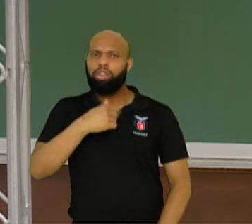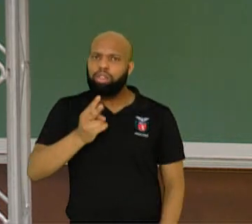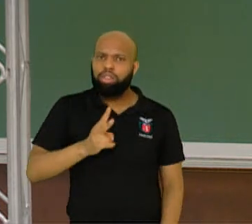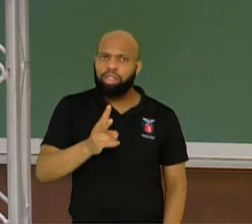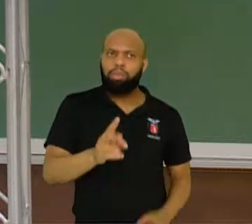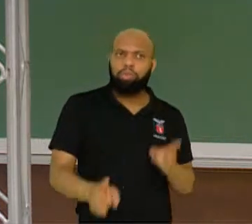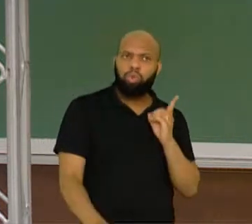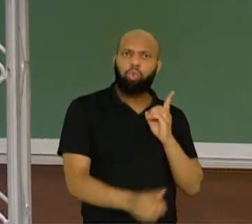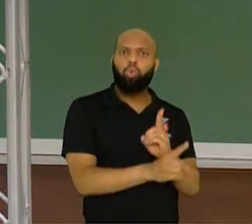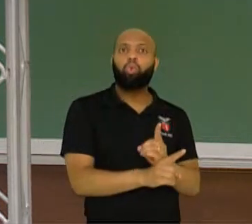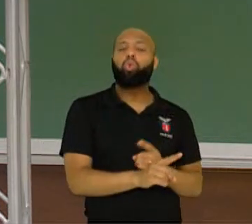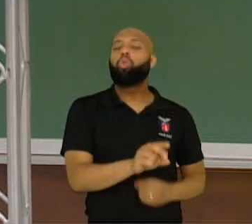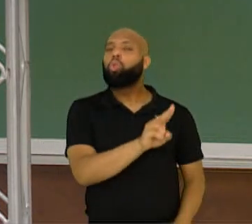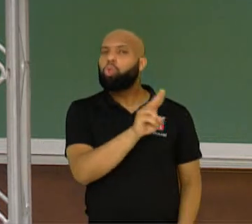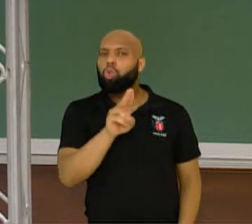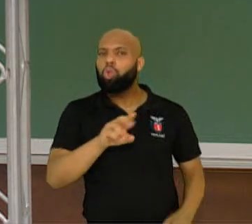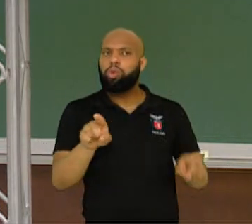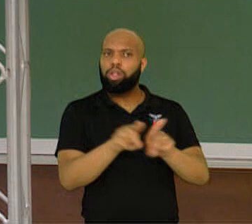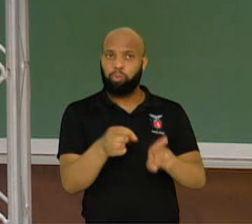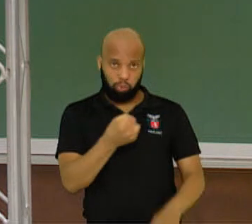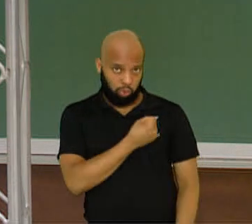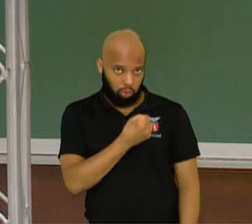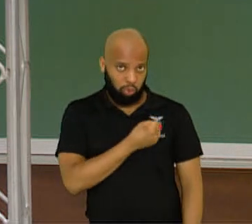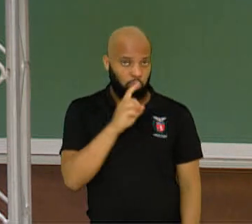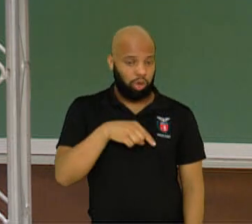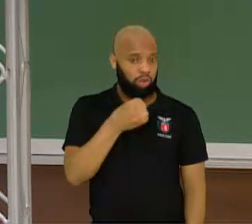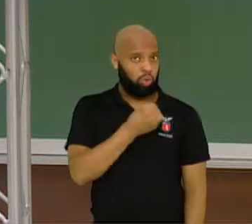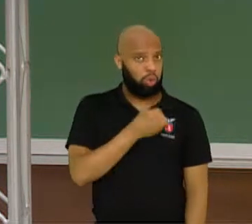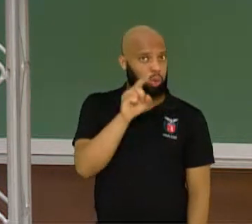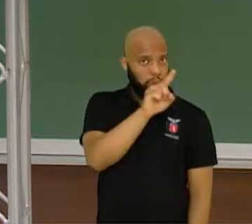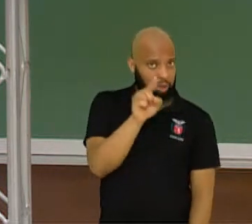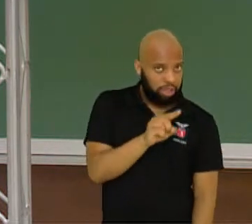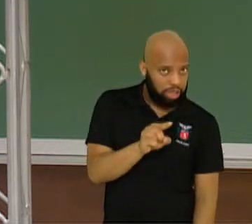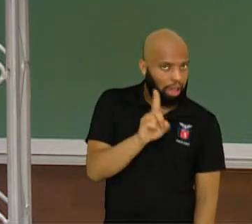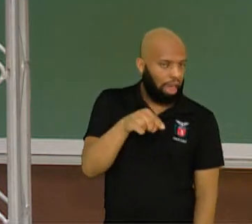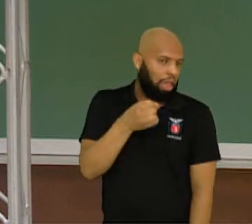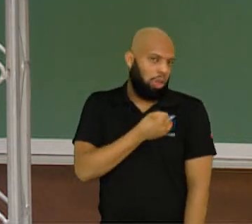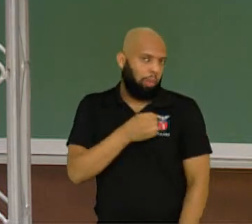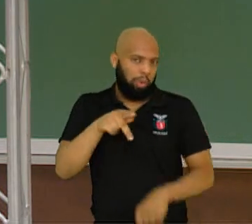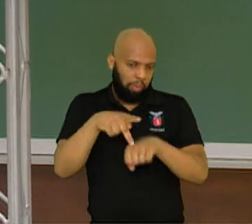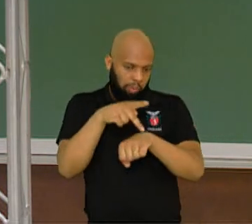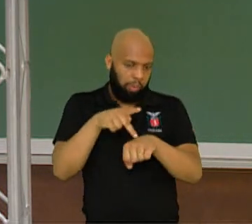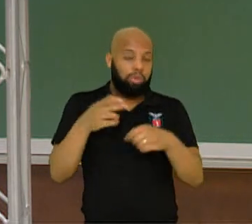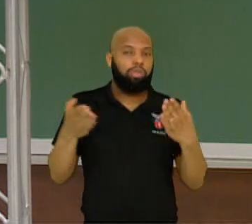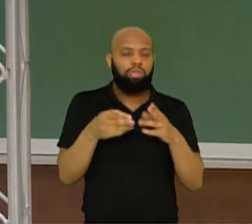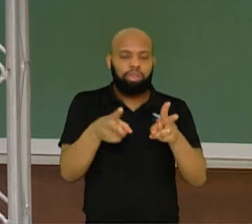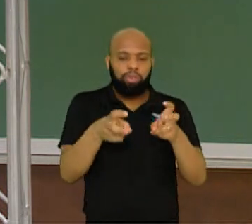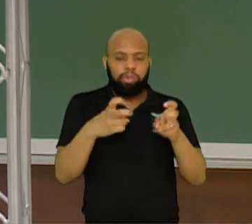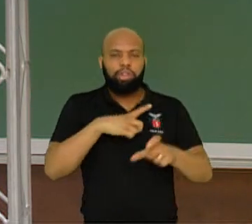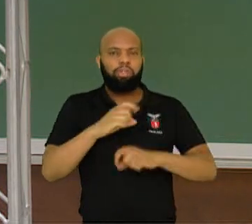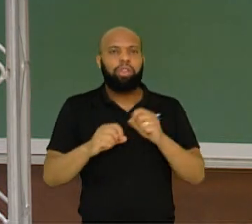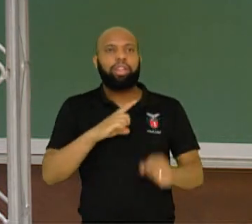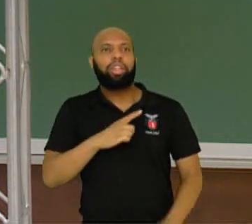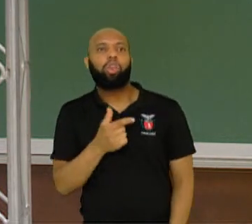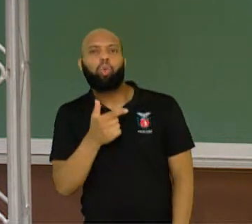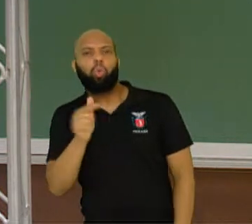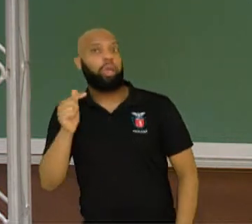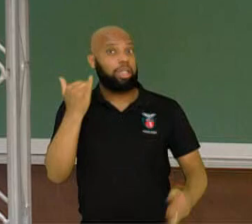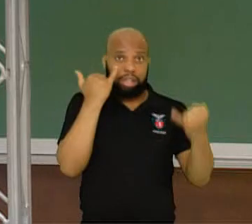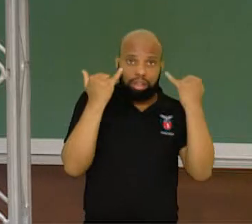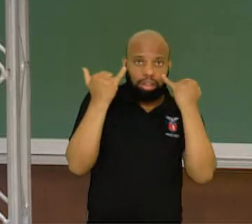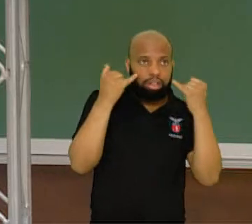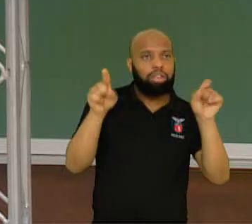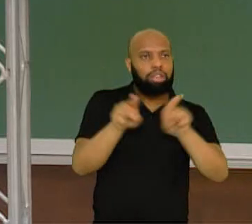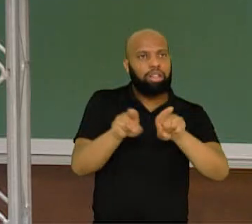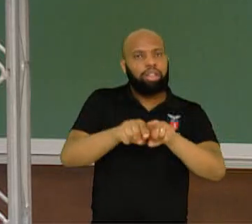do elemento e um númerozinho, que é o número atômico ou o número de prótons? Agora a gente vai reconhecer que tem mais